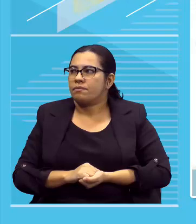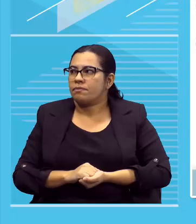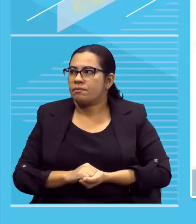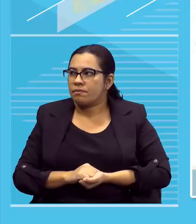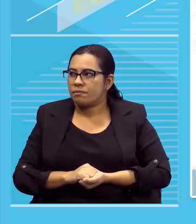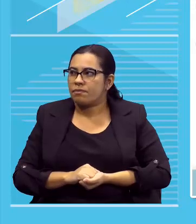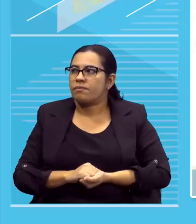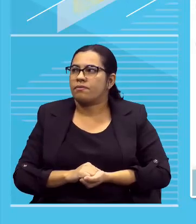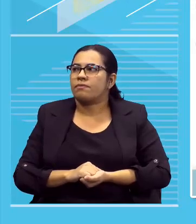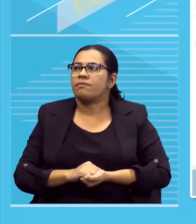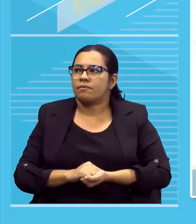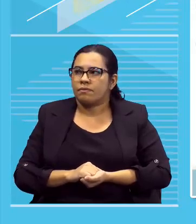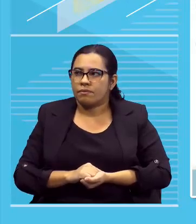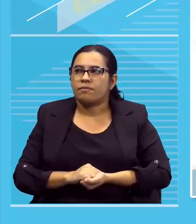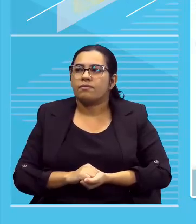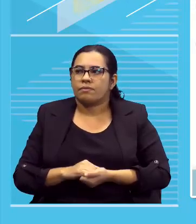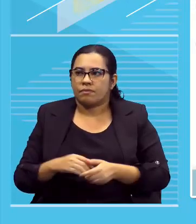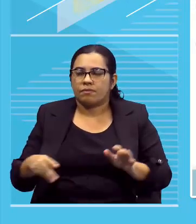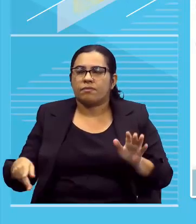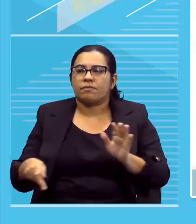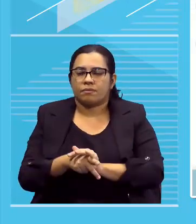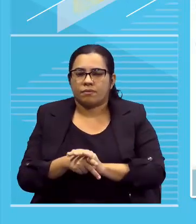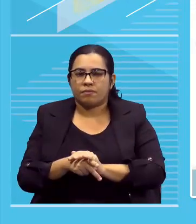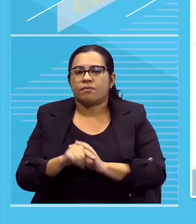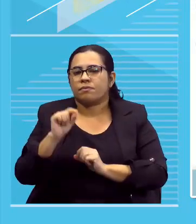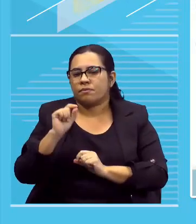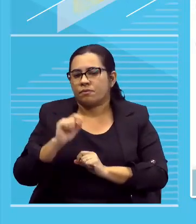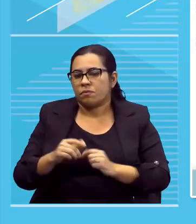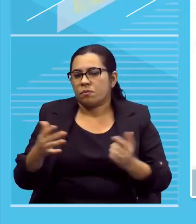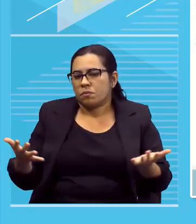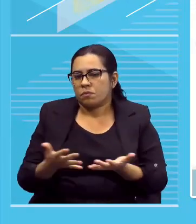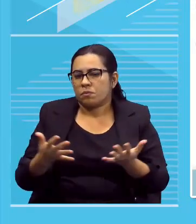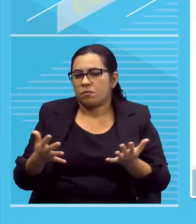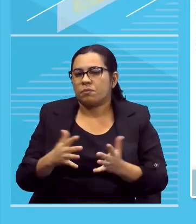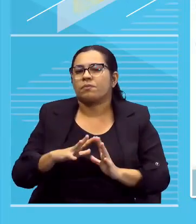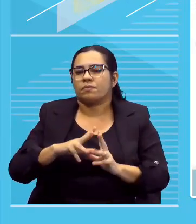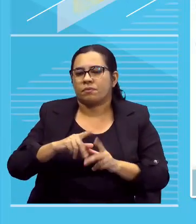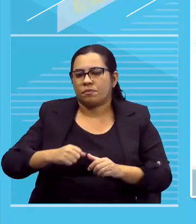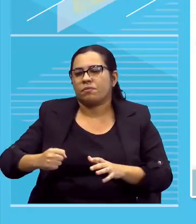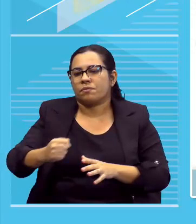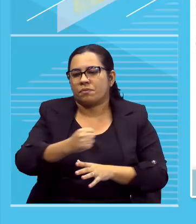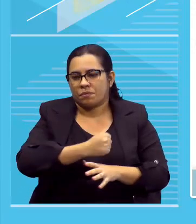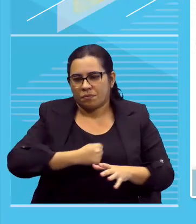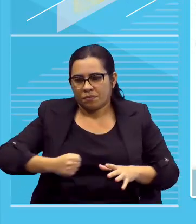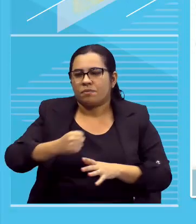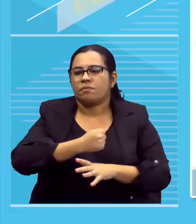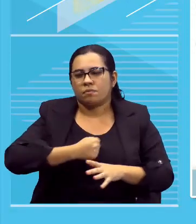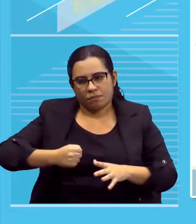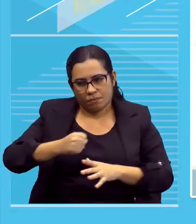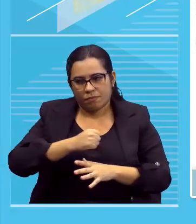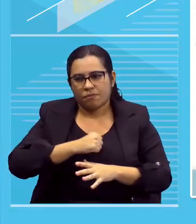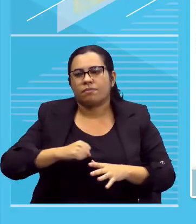isso gente faz com que suja e no mundo uma culinária diferente